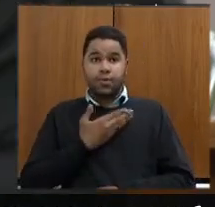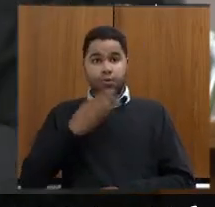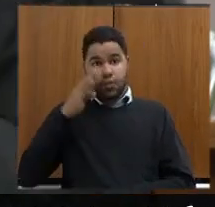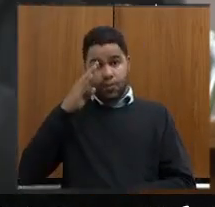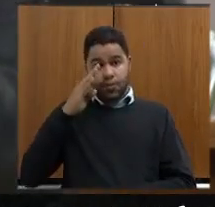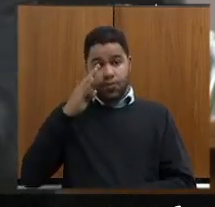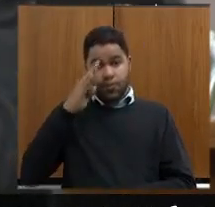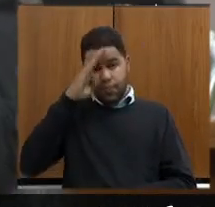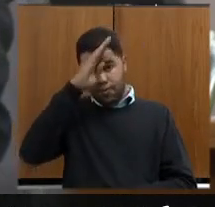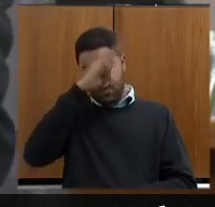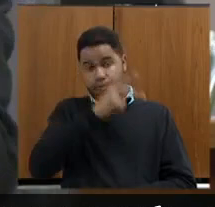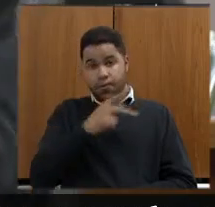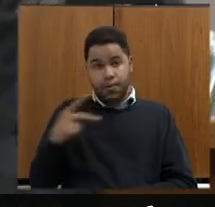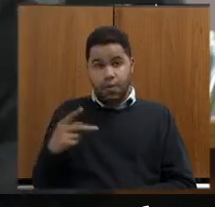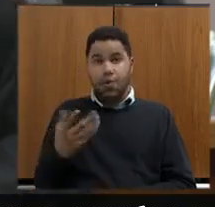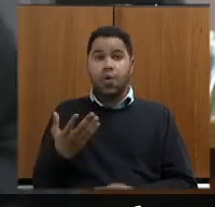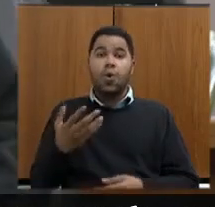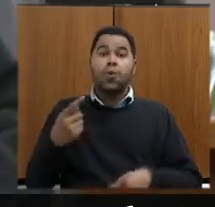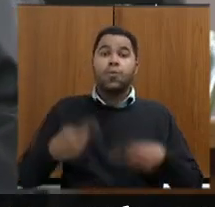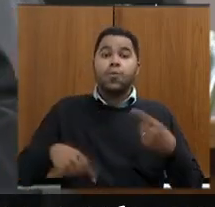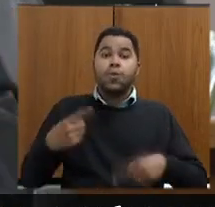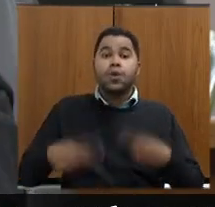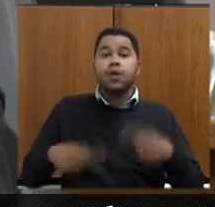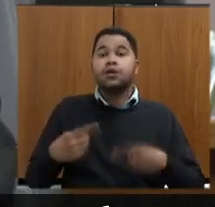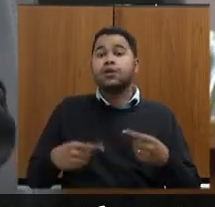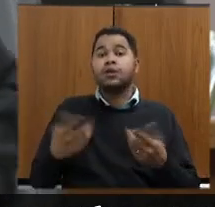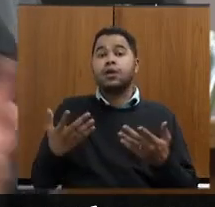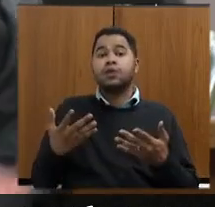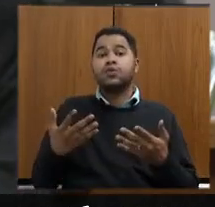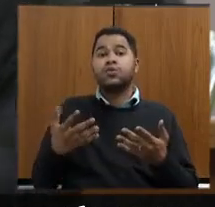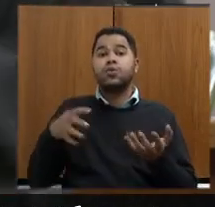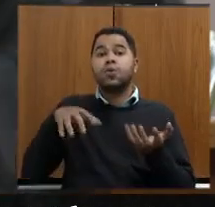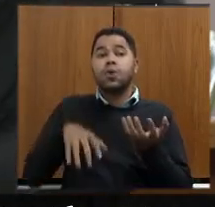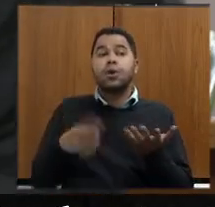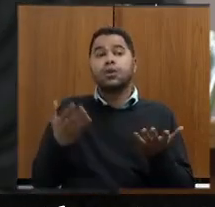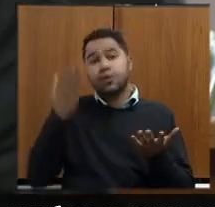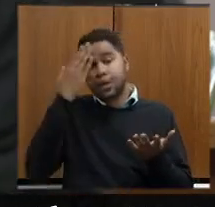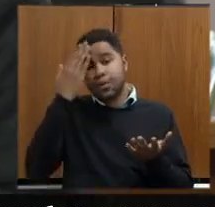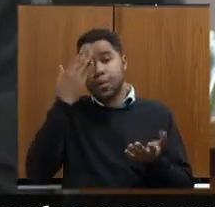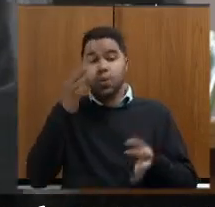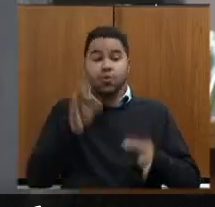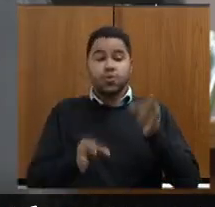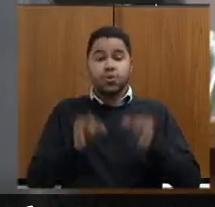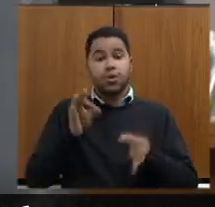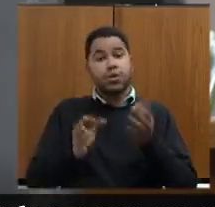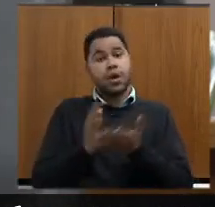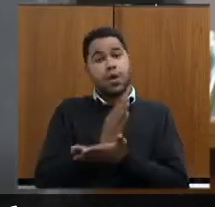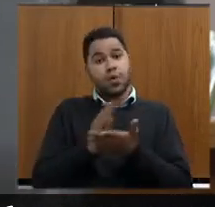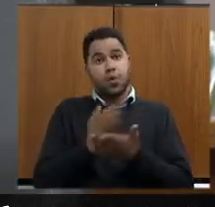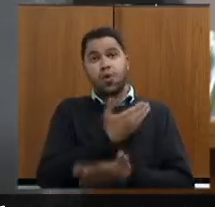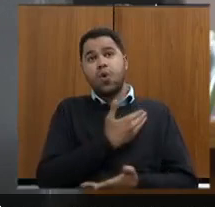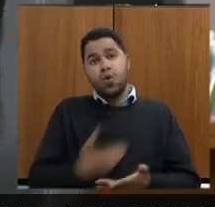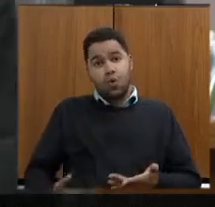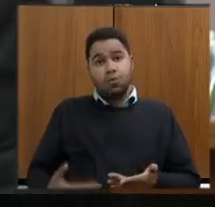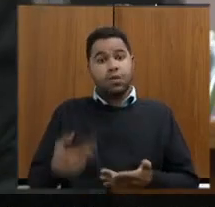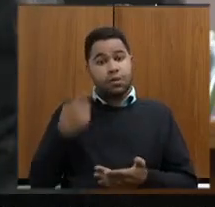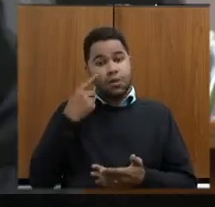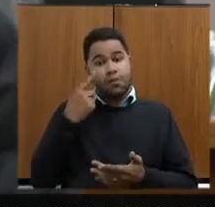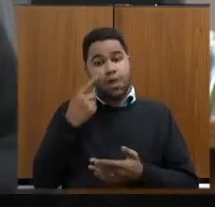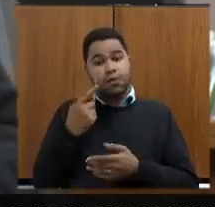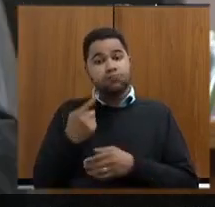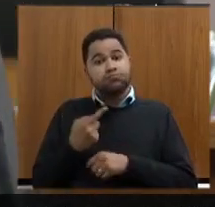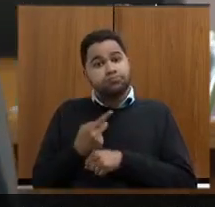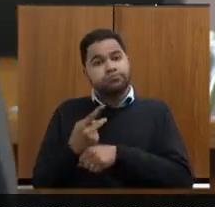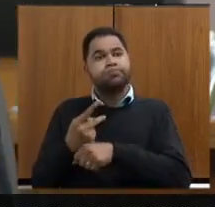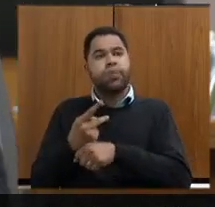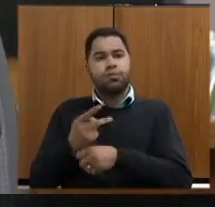ou política no Congresso para derrubar o veto eu queria saber o jurídica alguns governadores estão buscando o caminho